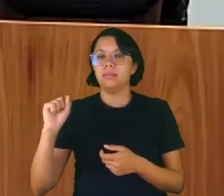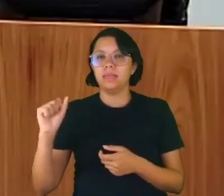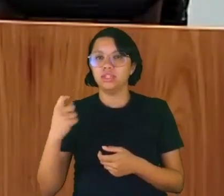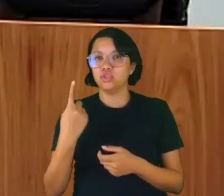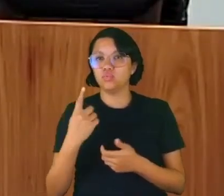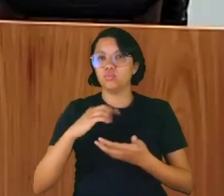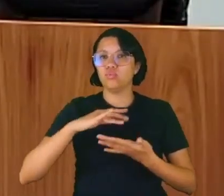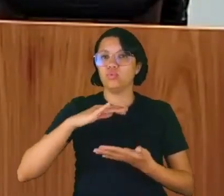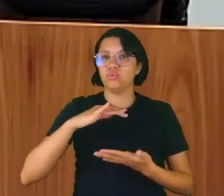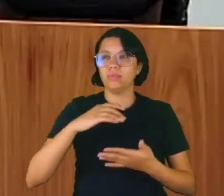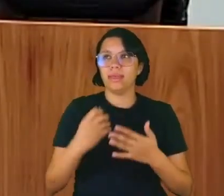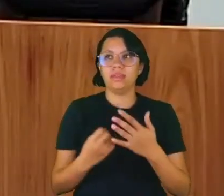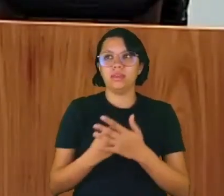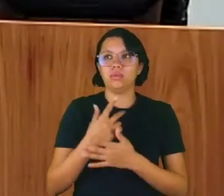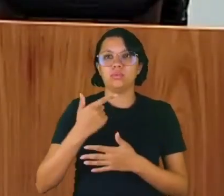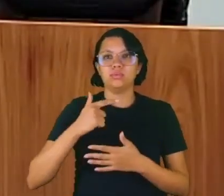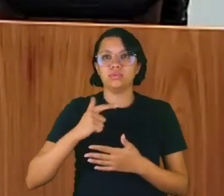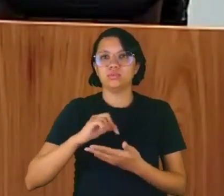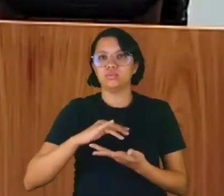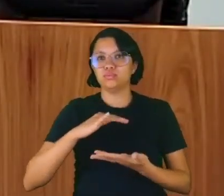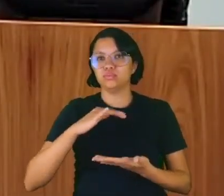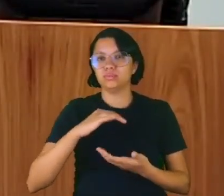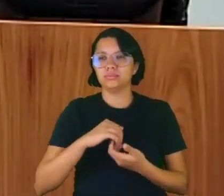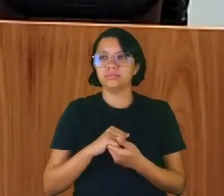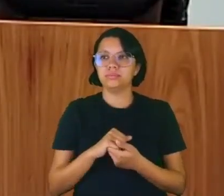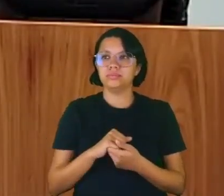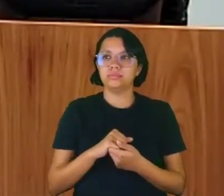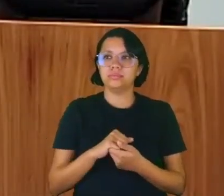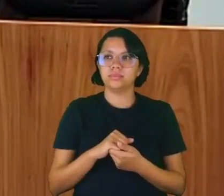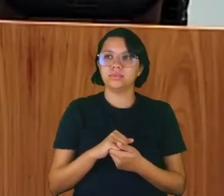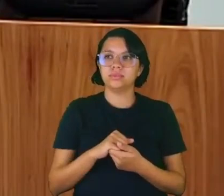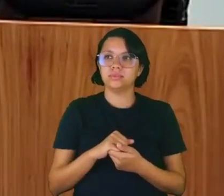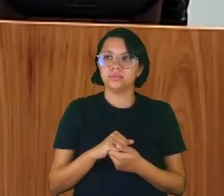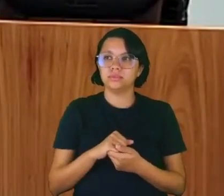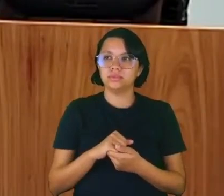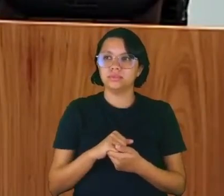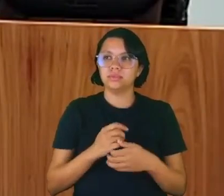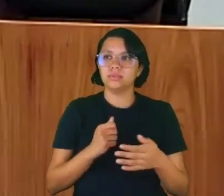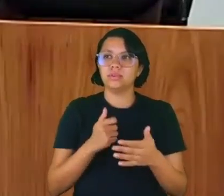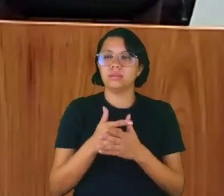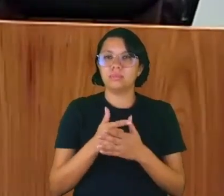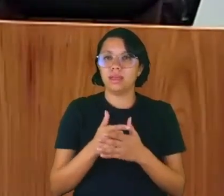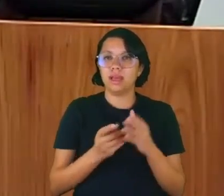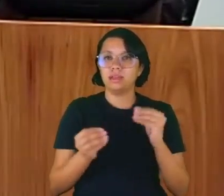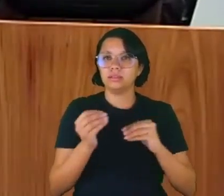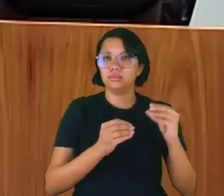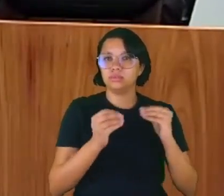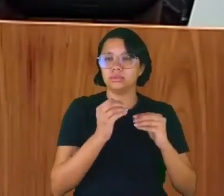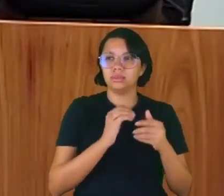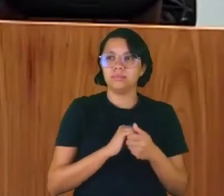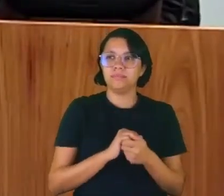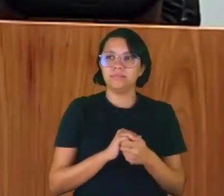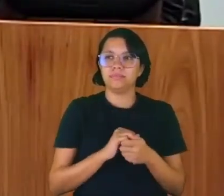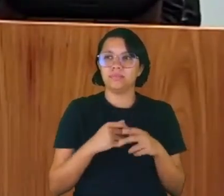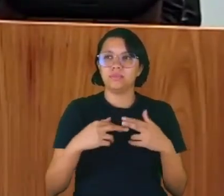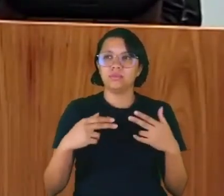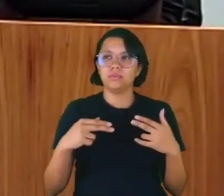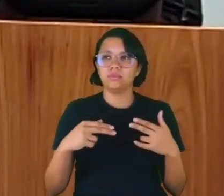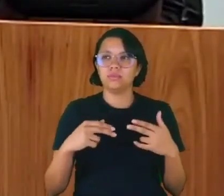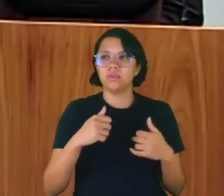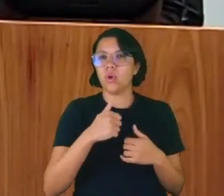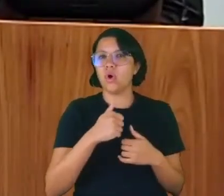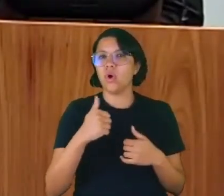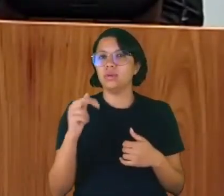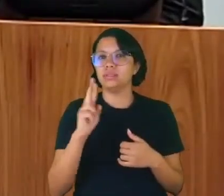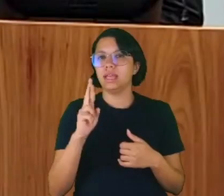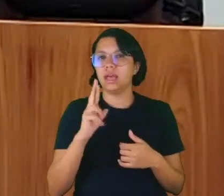Aí formou-se o segundo volume. O certificado da OFEC tem que pagar, tem que complementar. Coisa de